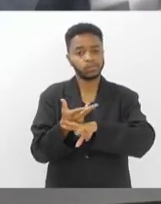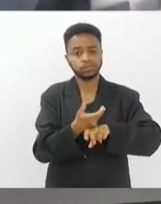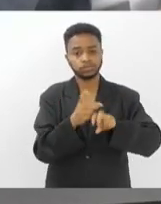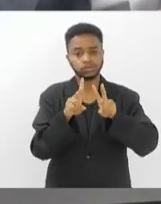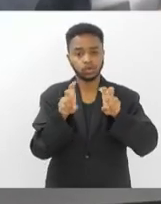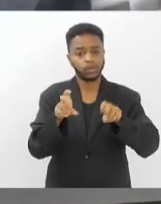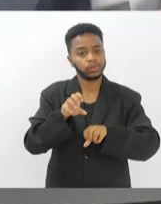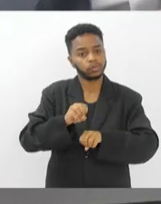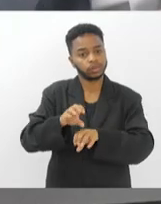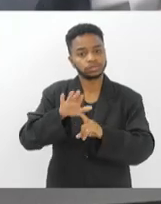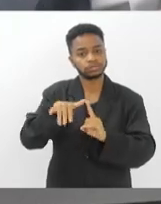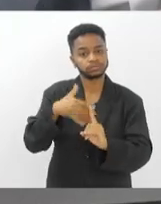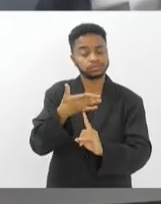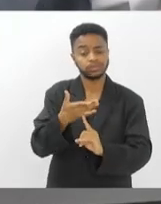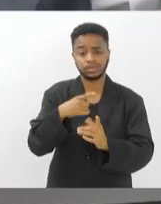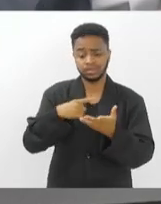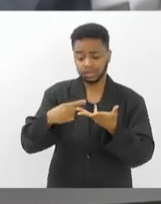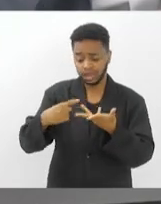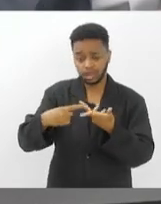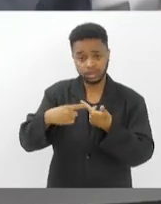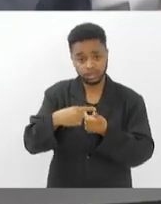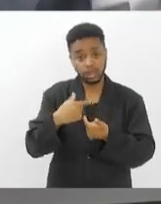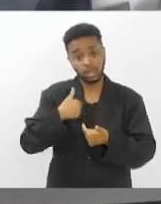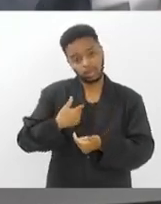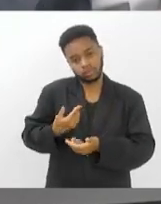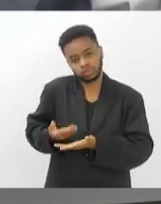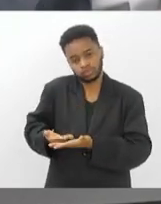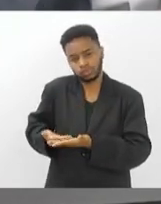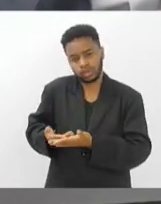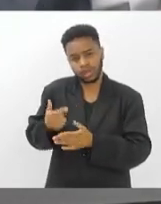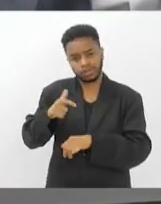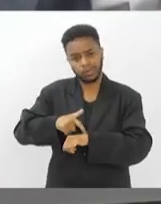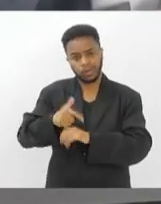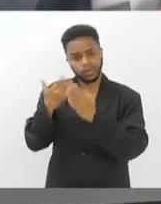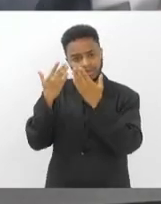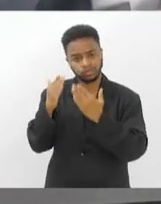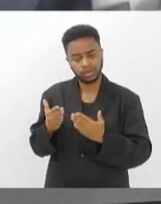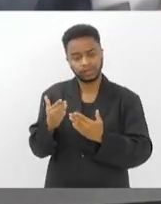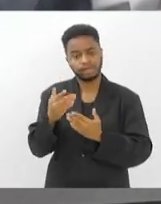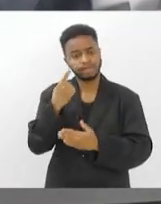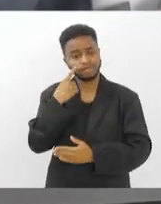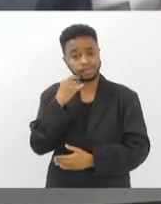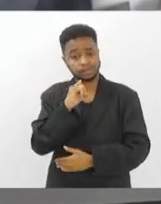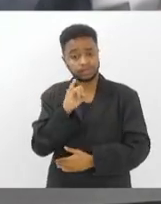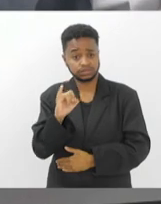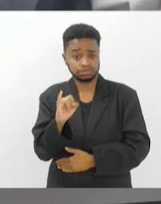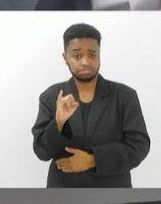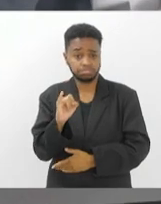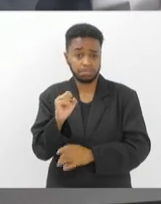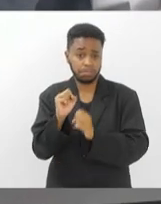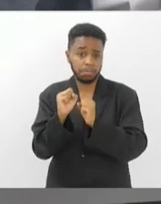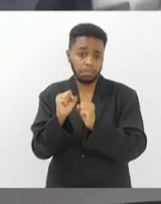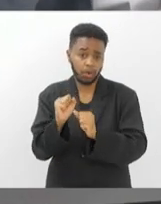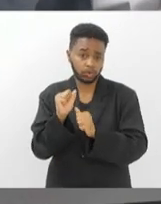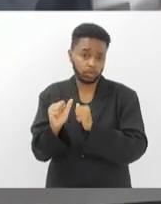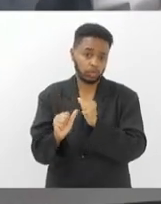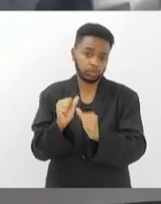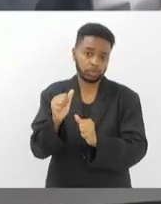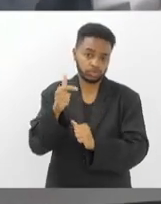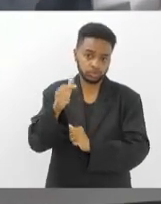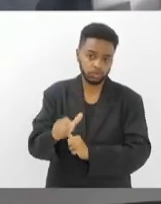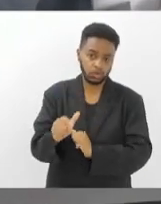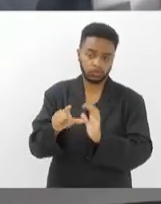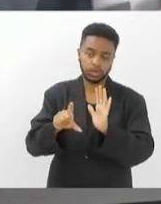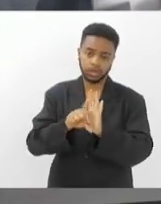ambiental, etc., etc. Eu vou estudar nessa vista se cabe ainda uma nova modificação na